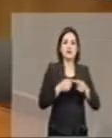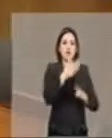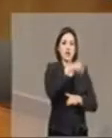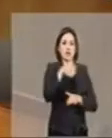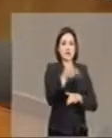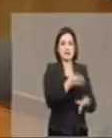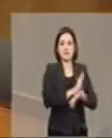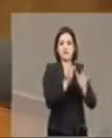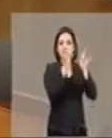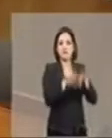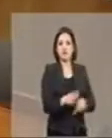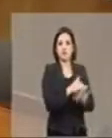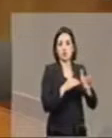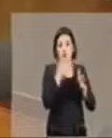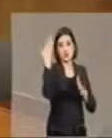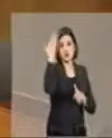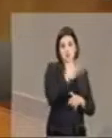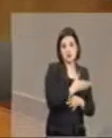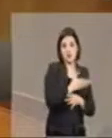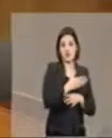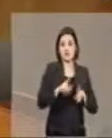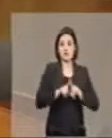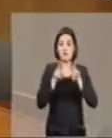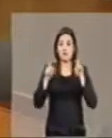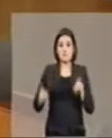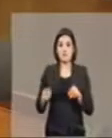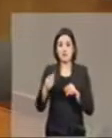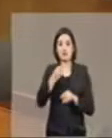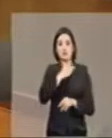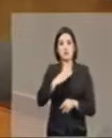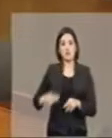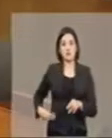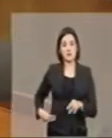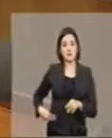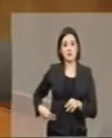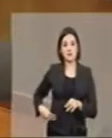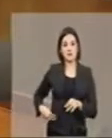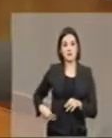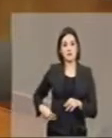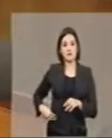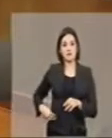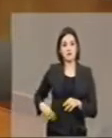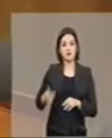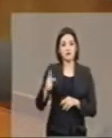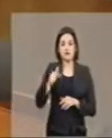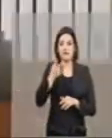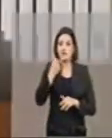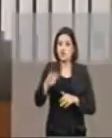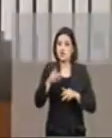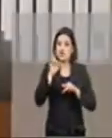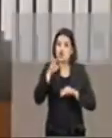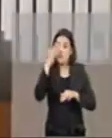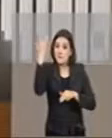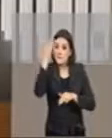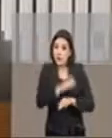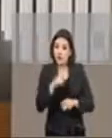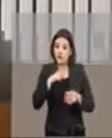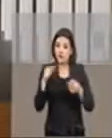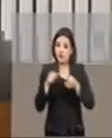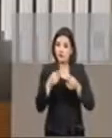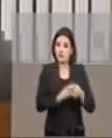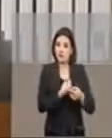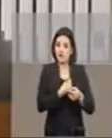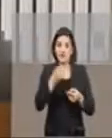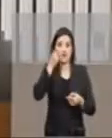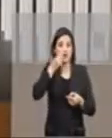ministro Fachin, só está invalidando as provas em relação aos... Mas é por isso, aos parlamentares. Mas é por isso que eu estou perguntando em relação